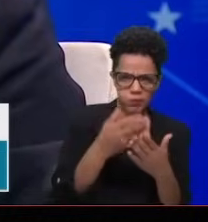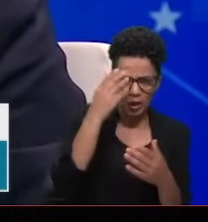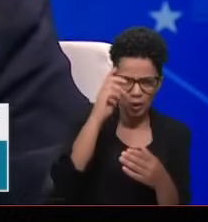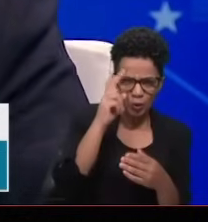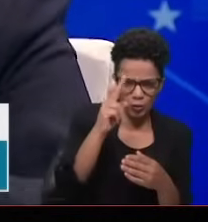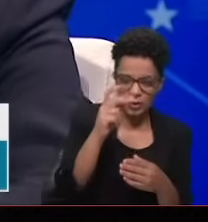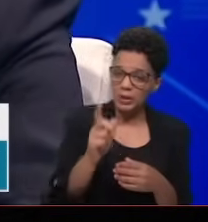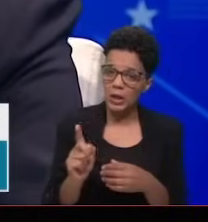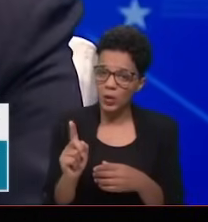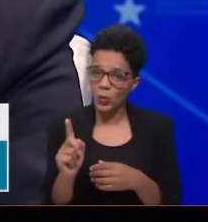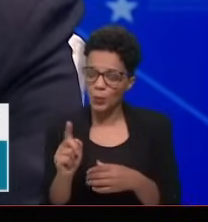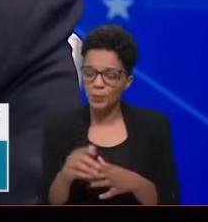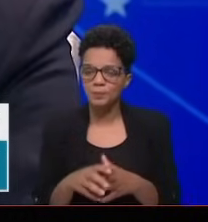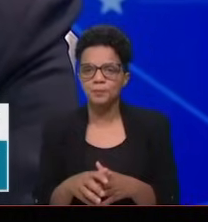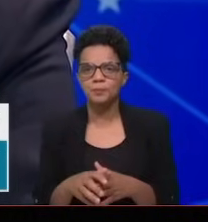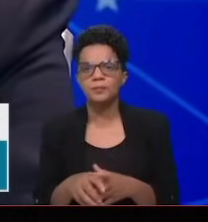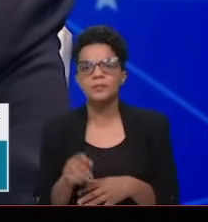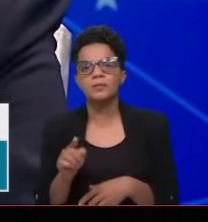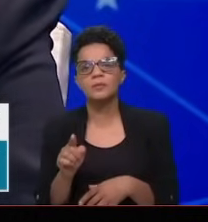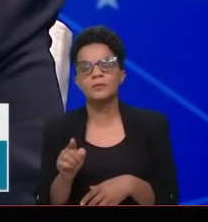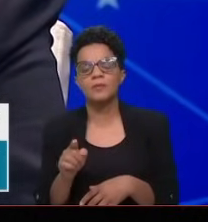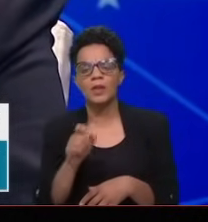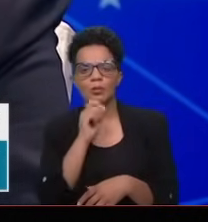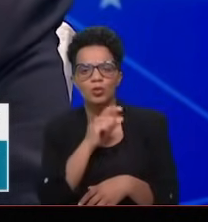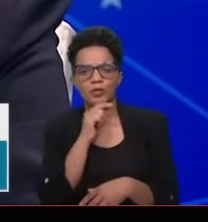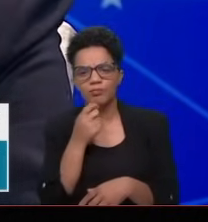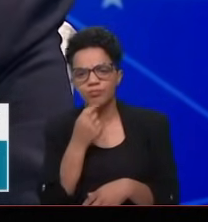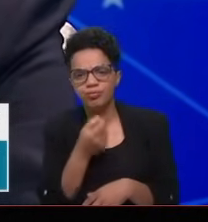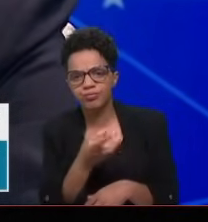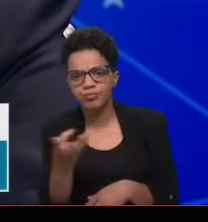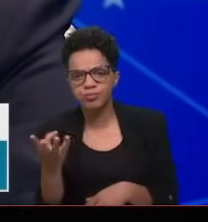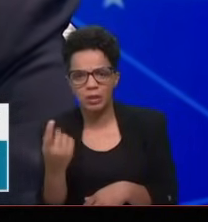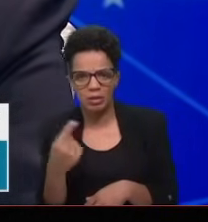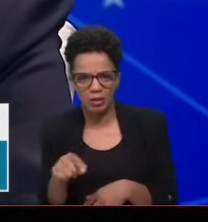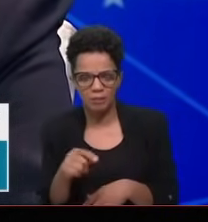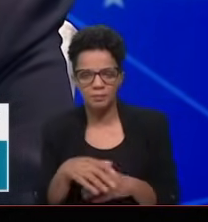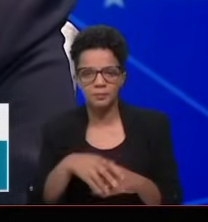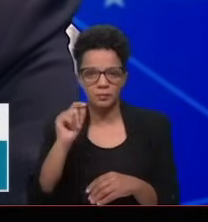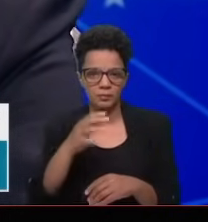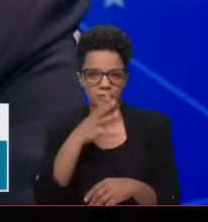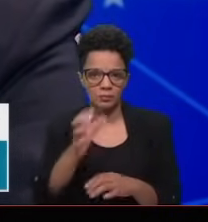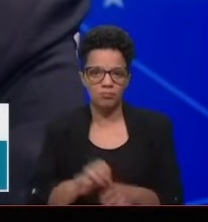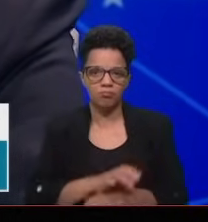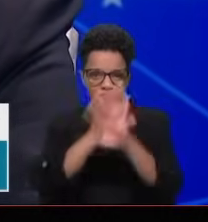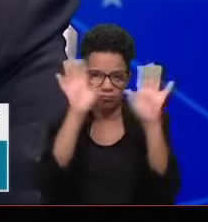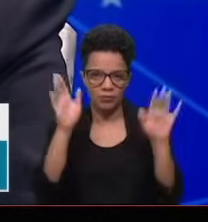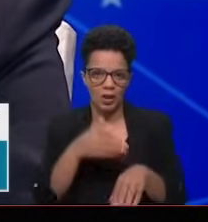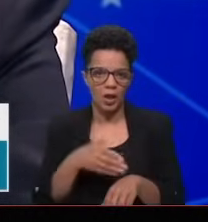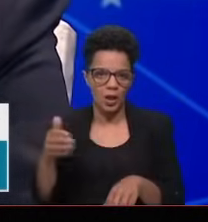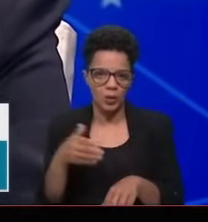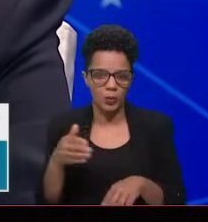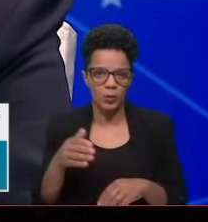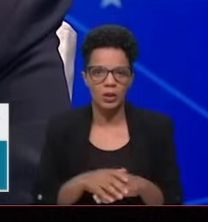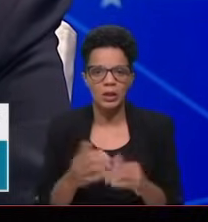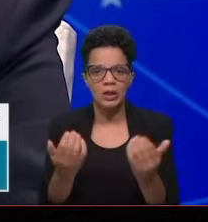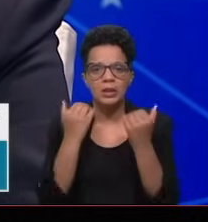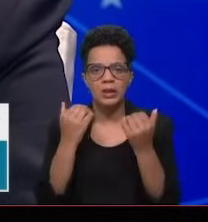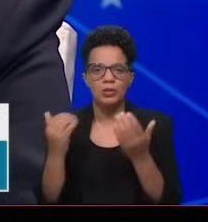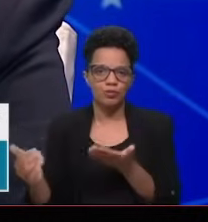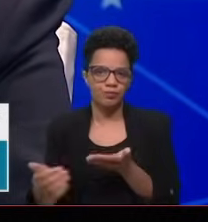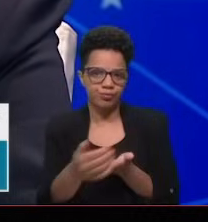isso é isso é uma era uma das muitas hipóteses que poderá estar em cima da mesa e eu disse também claramente nessa ocasião que não tinha os dados todos